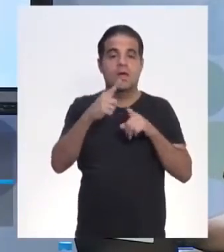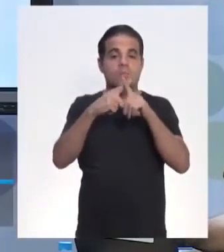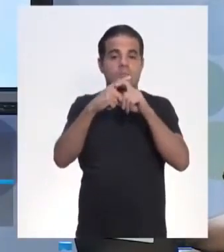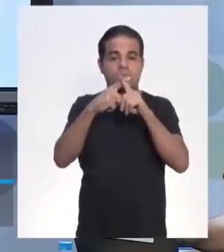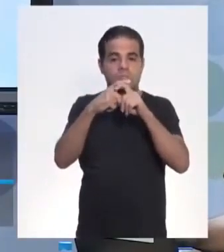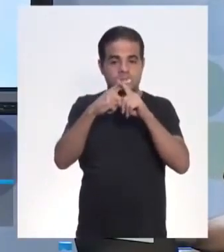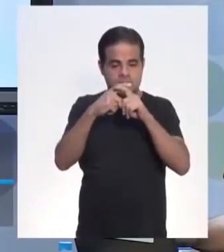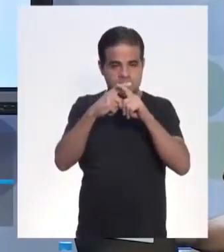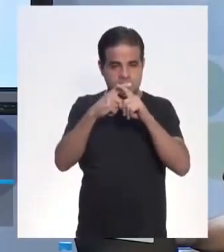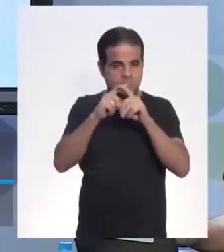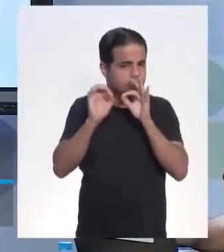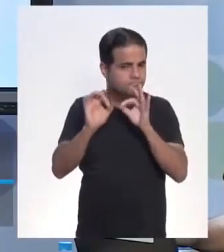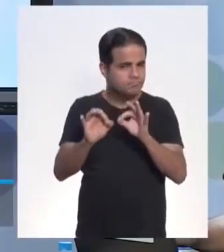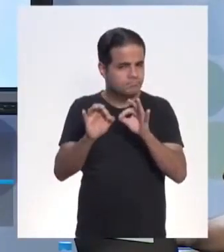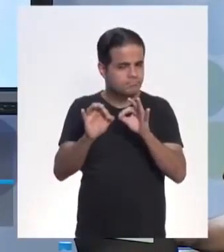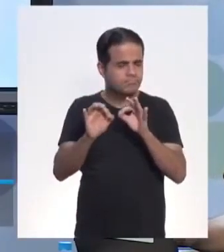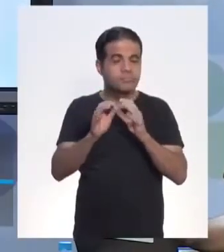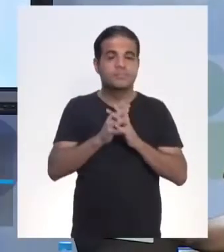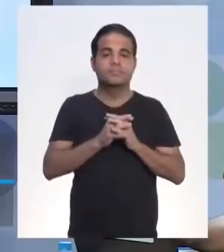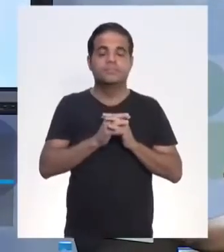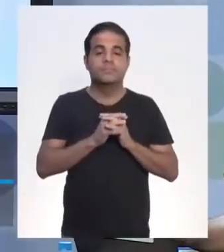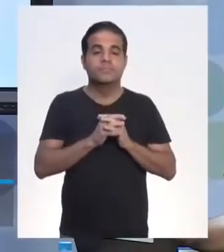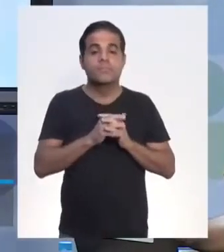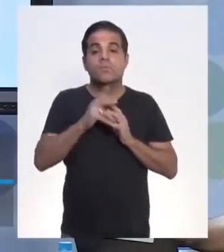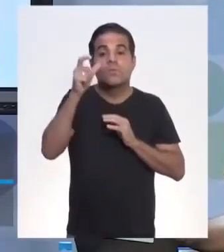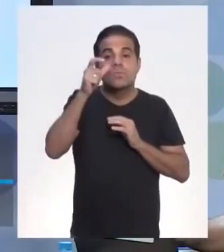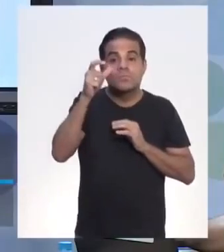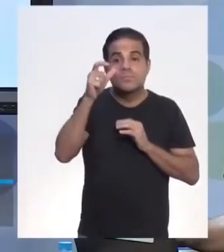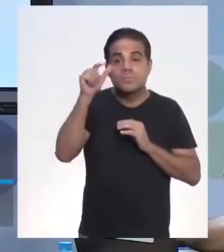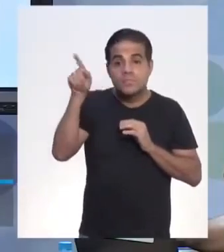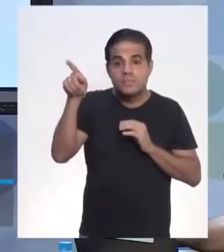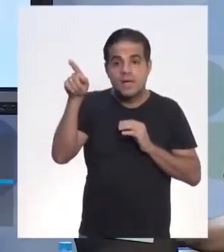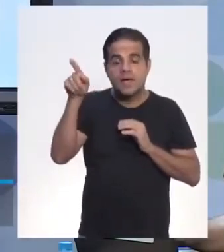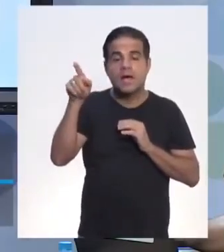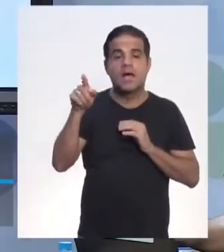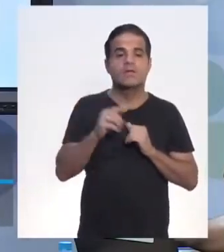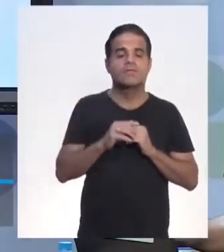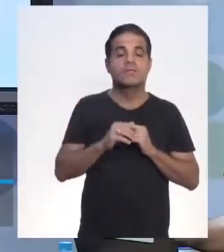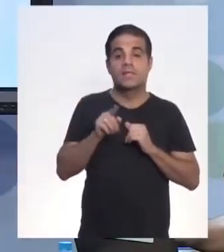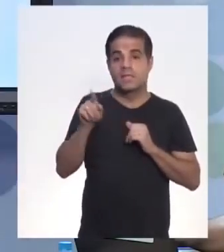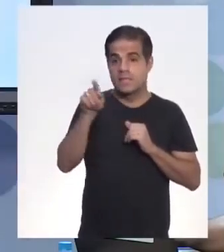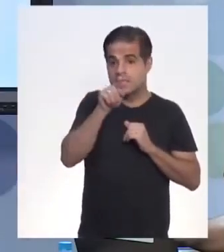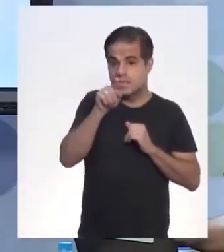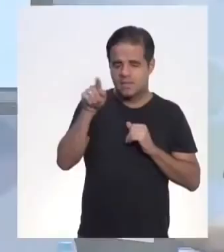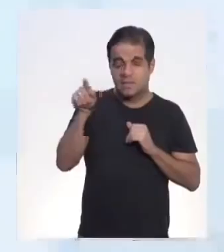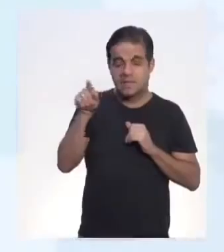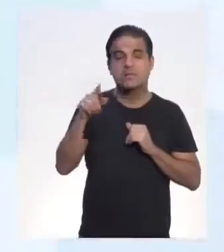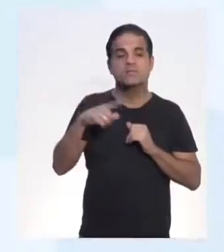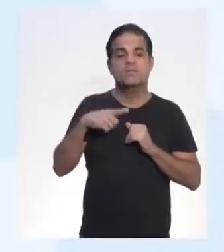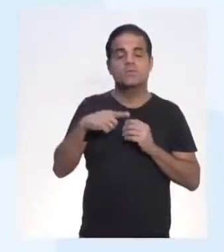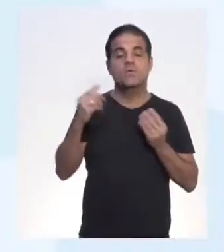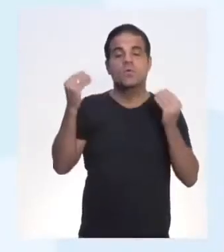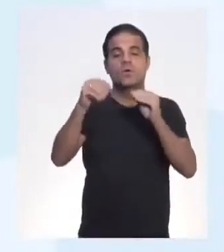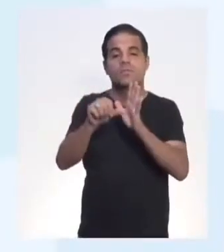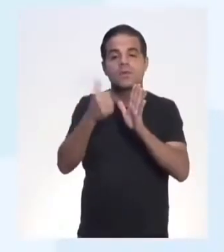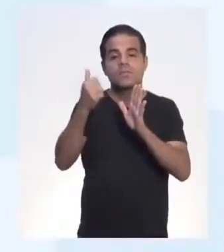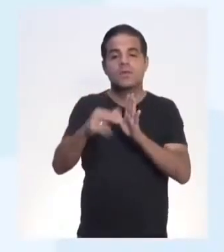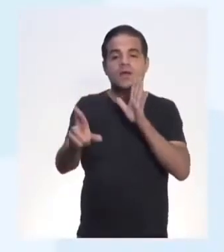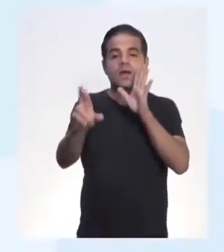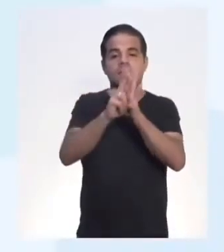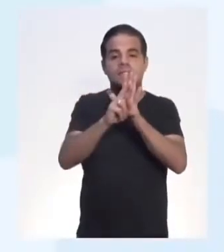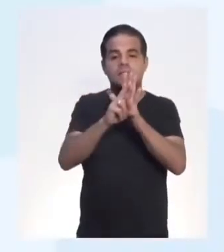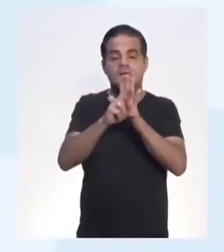multiplicação correto observa em aqui que nesse caso eu coloquei primeiro na